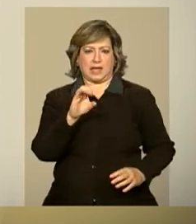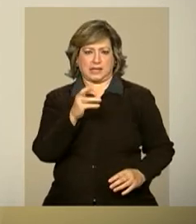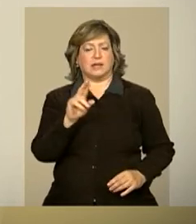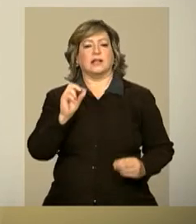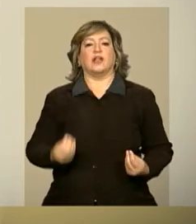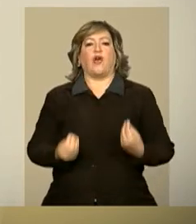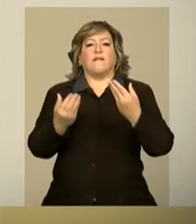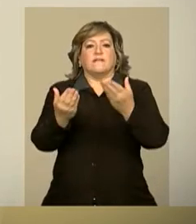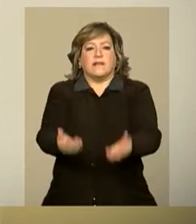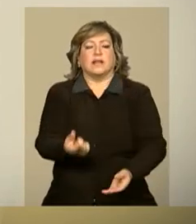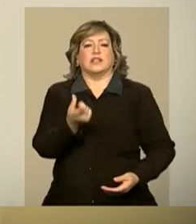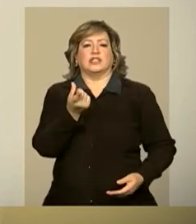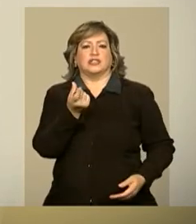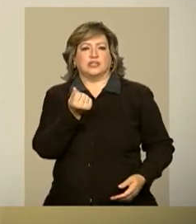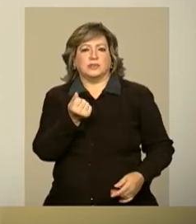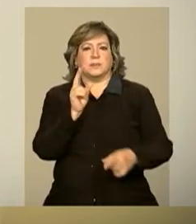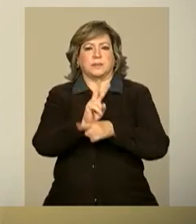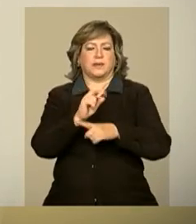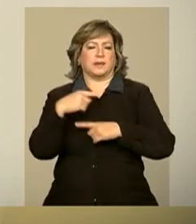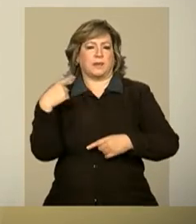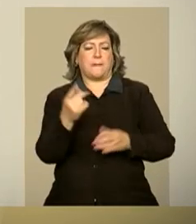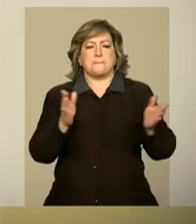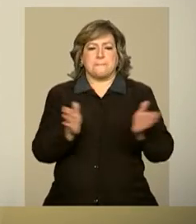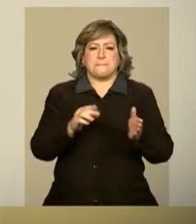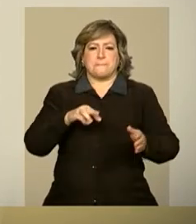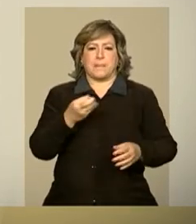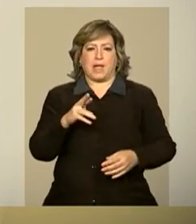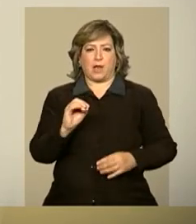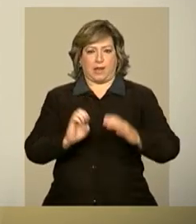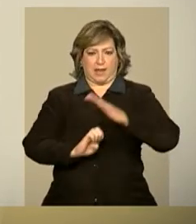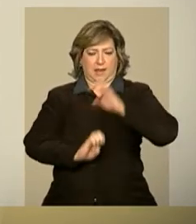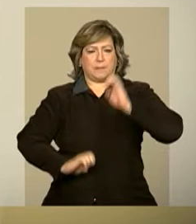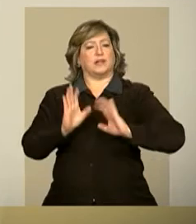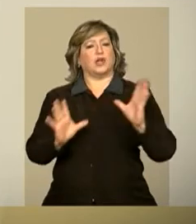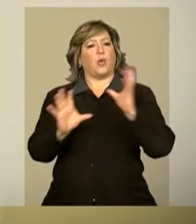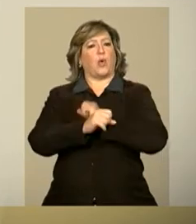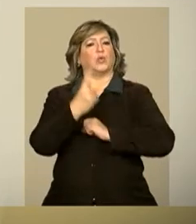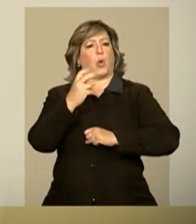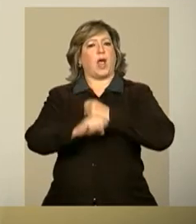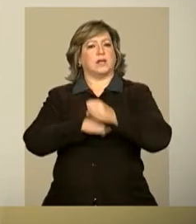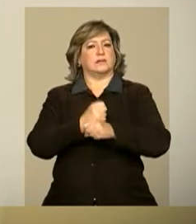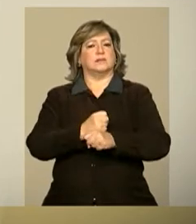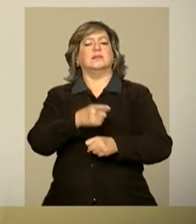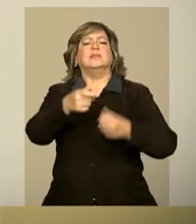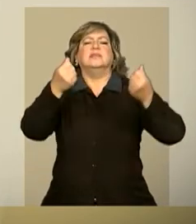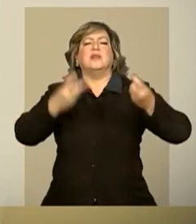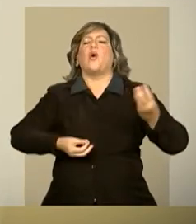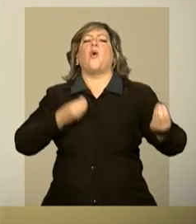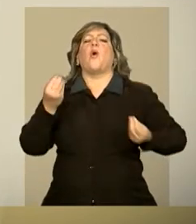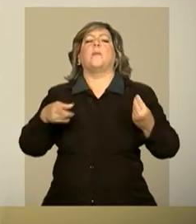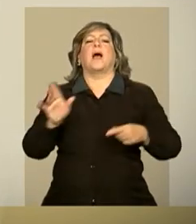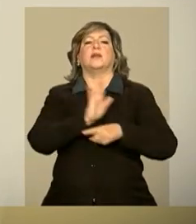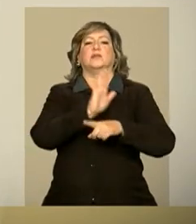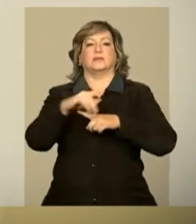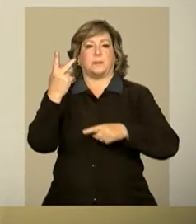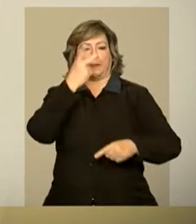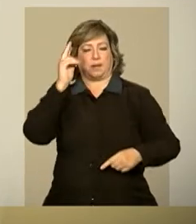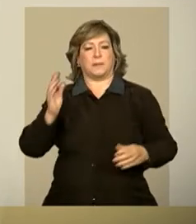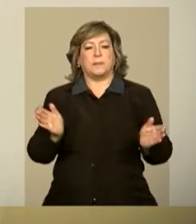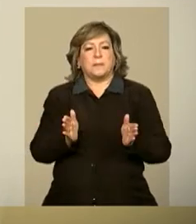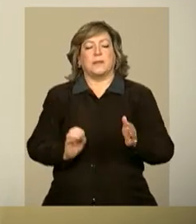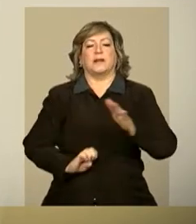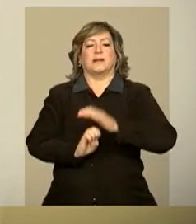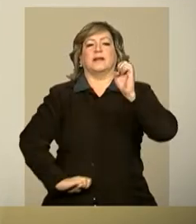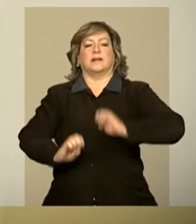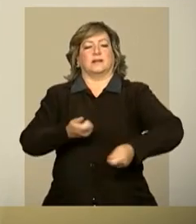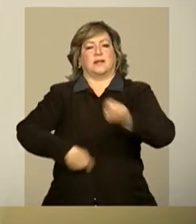produtivo orientado para pequenas e micro empresas já completou dois anos conta pra gente como ele está beneficiando os pequenos empreendedores